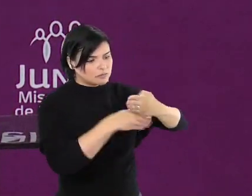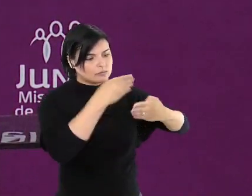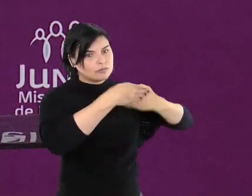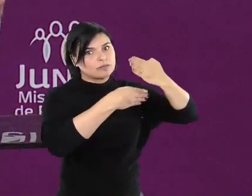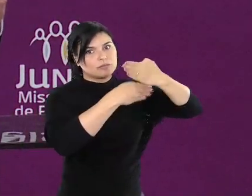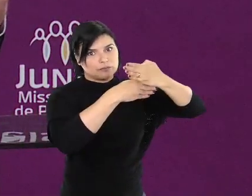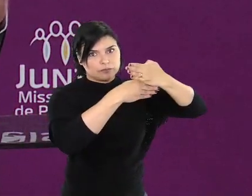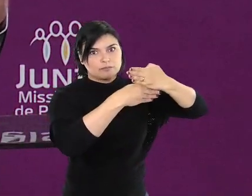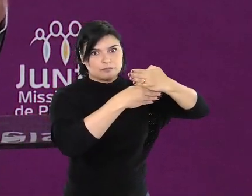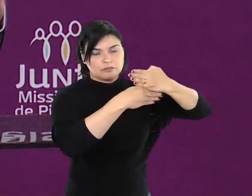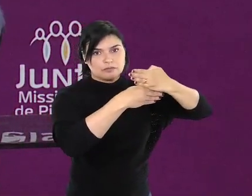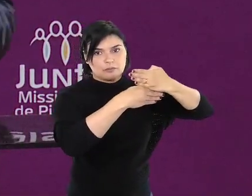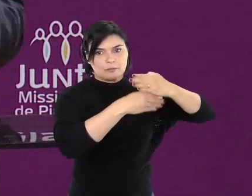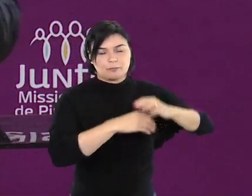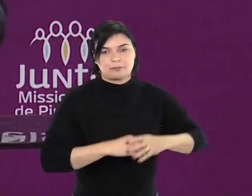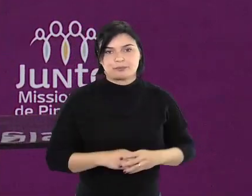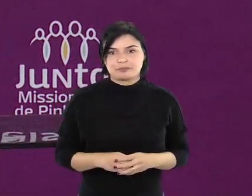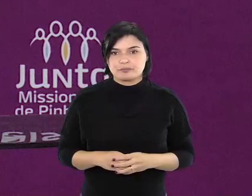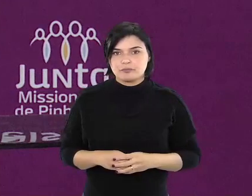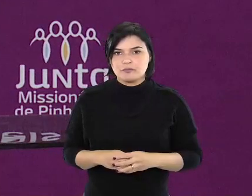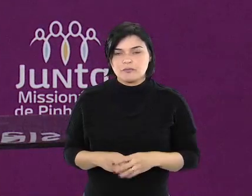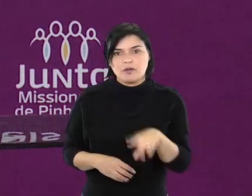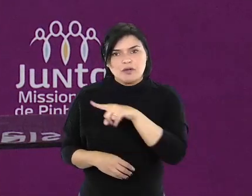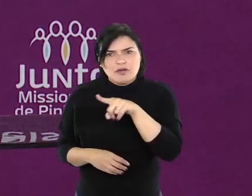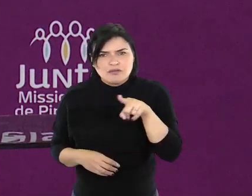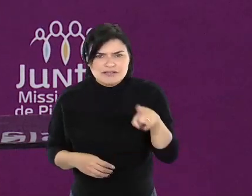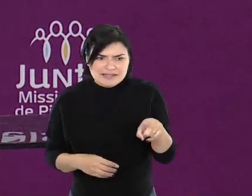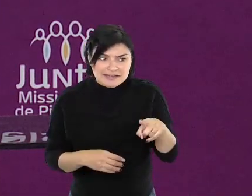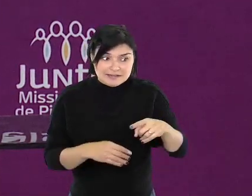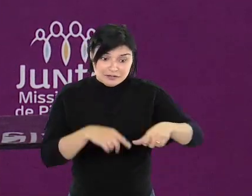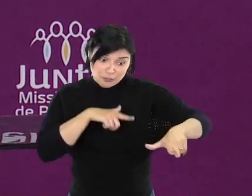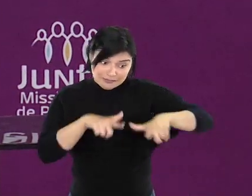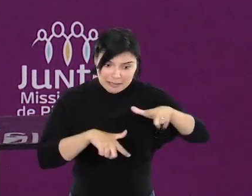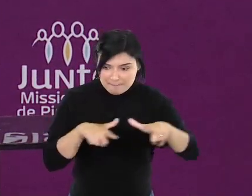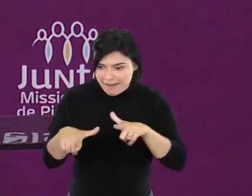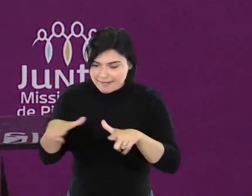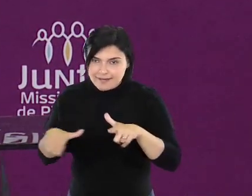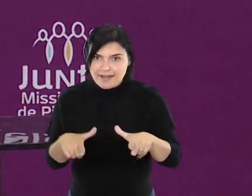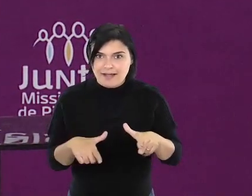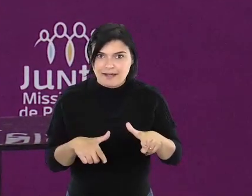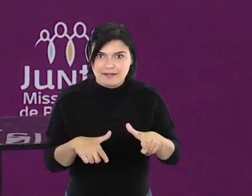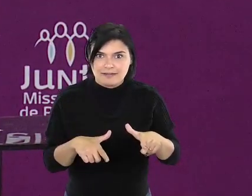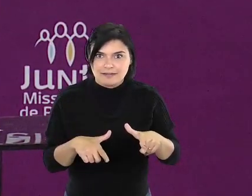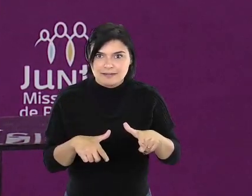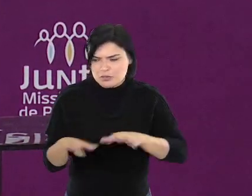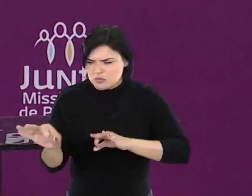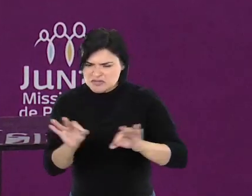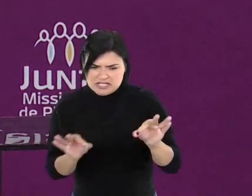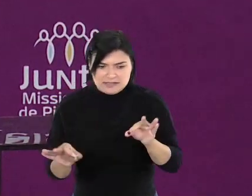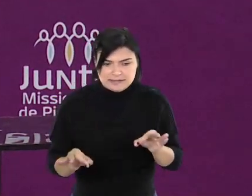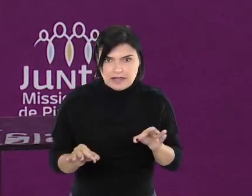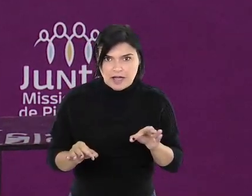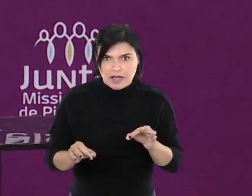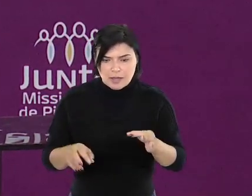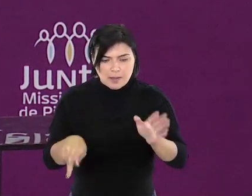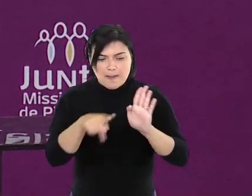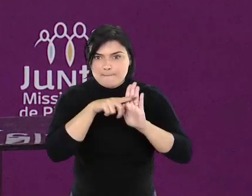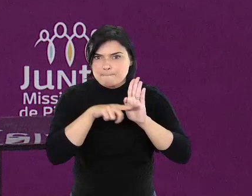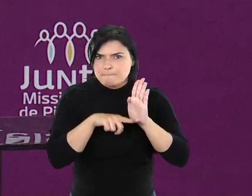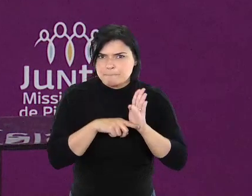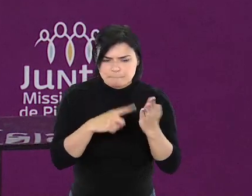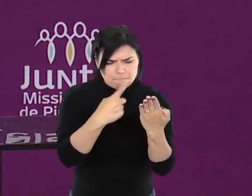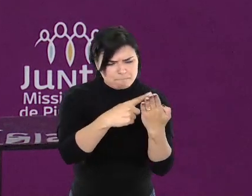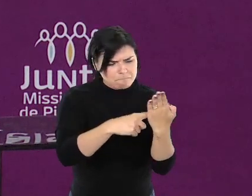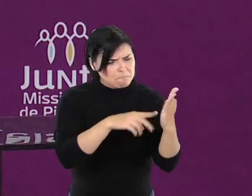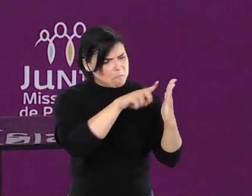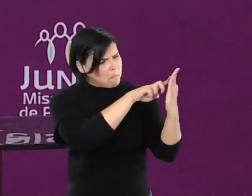vocês que vão trabalhar na edificação como pedreiro veja como é que vocês trabalham veja o material